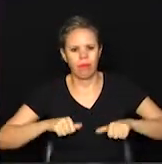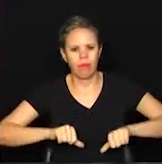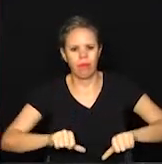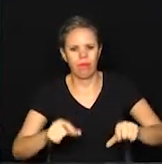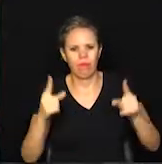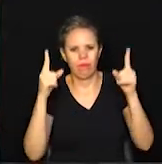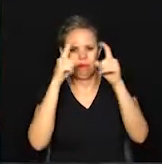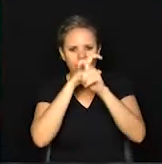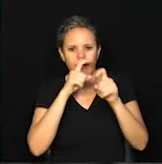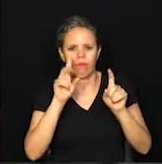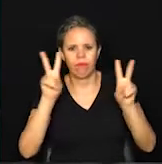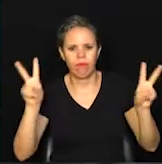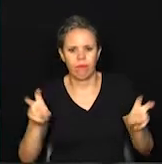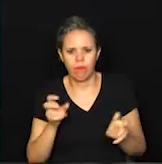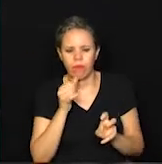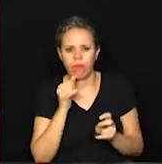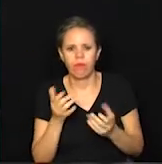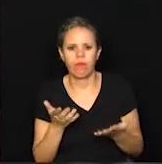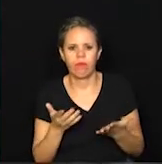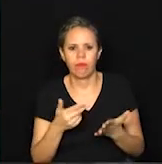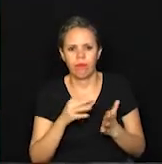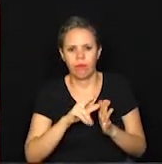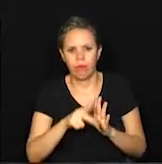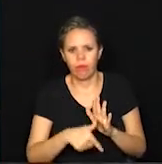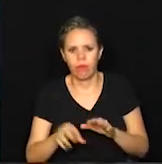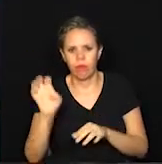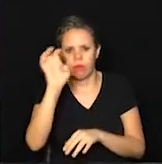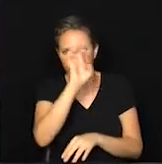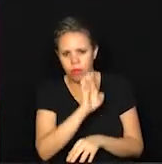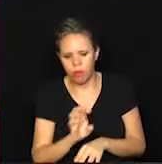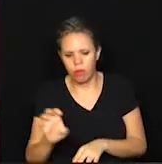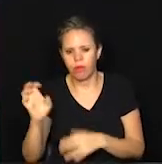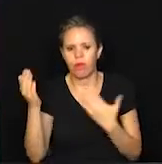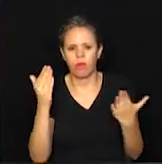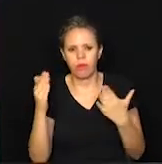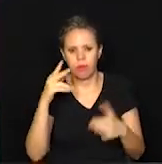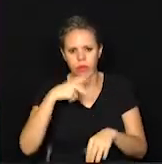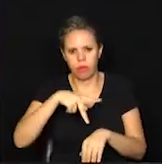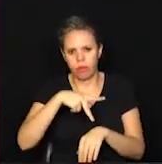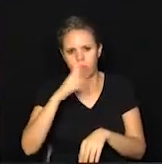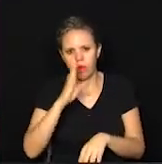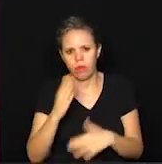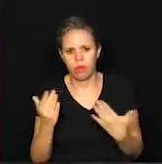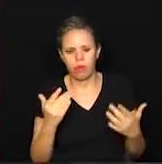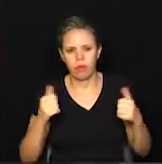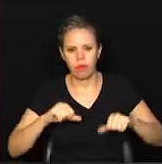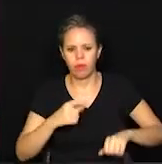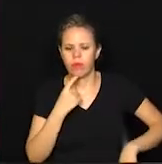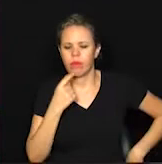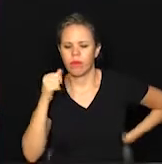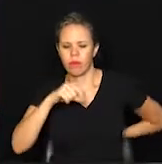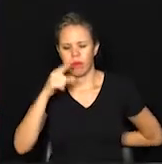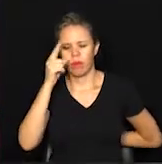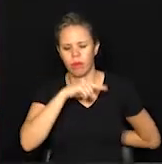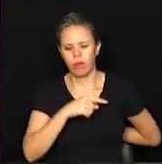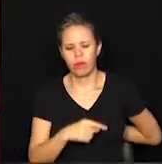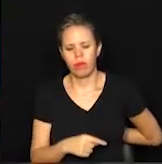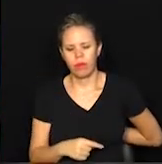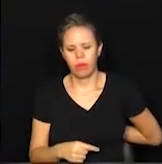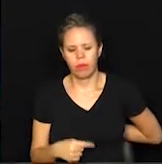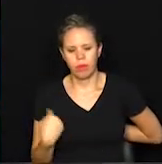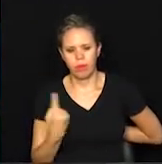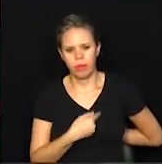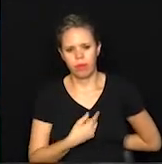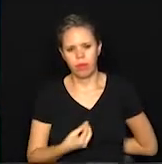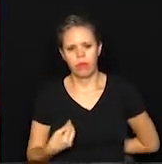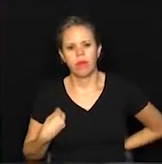em relação aos demais estados e cidades do nosso país, assim, a situação de Campinas é complicadíssima, nós